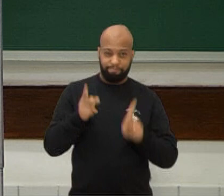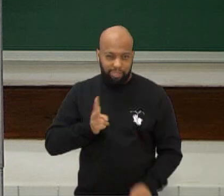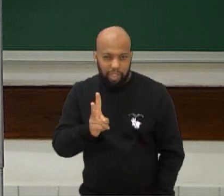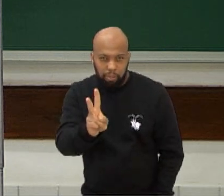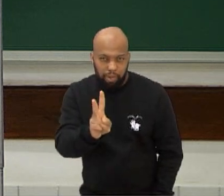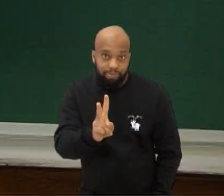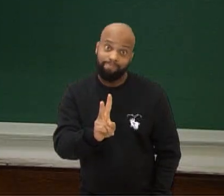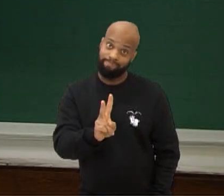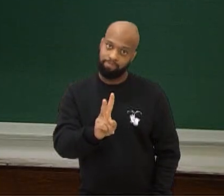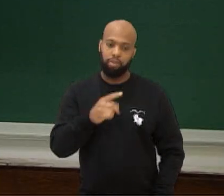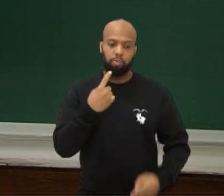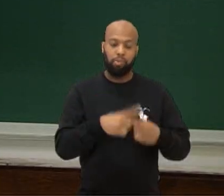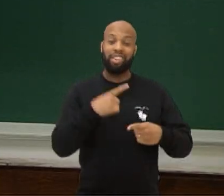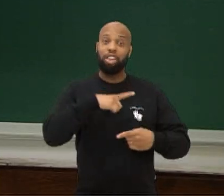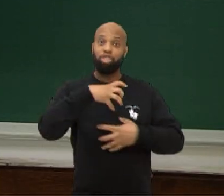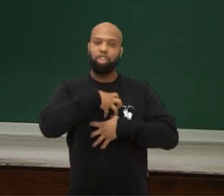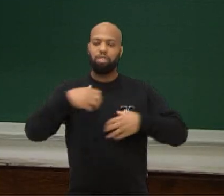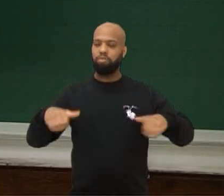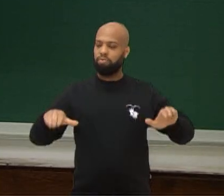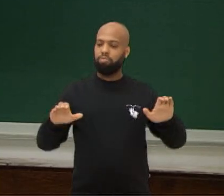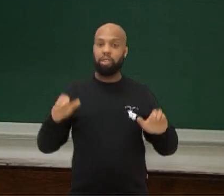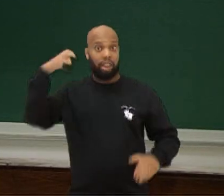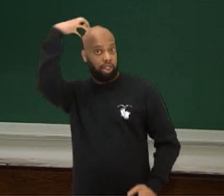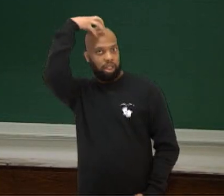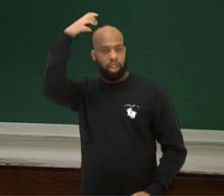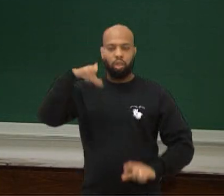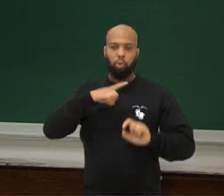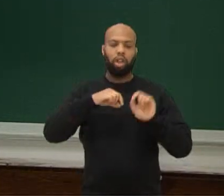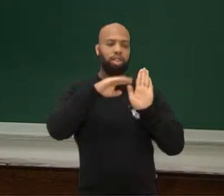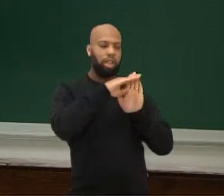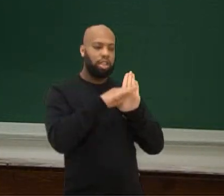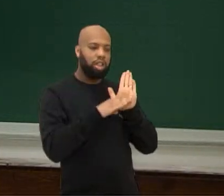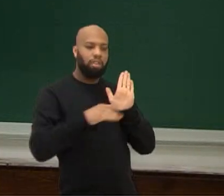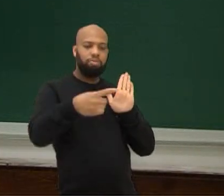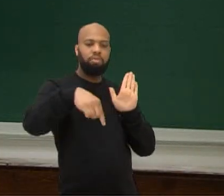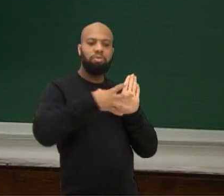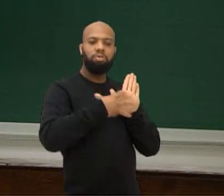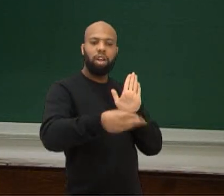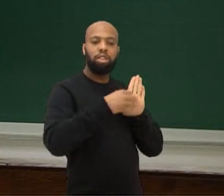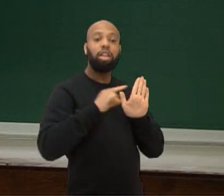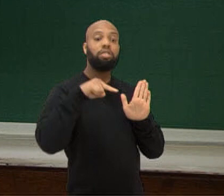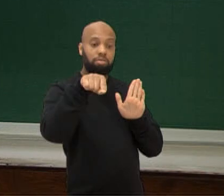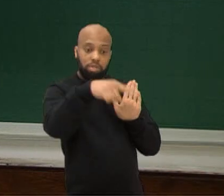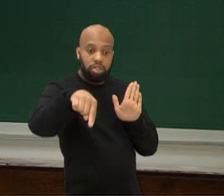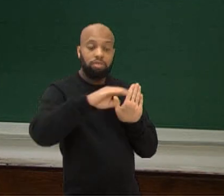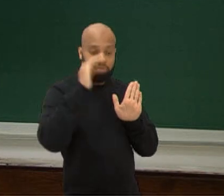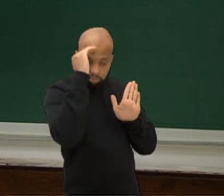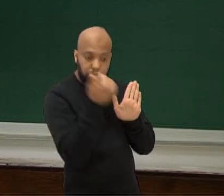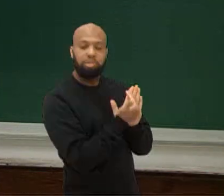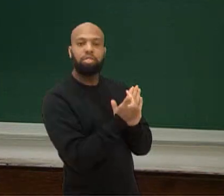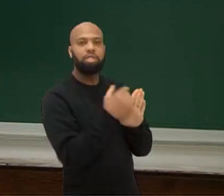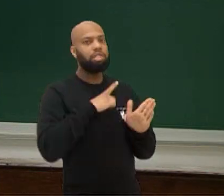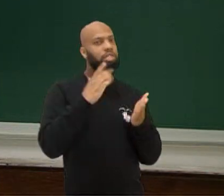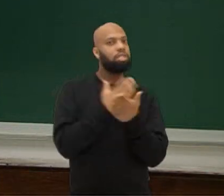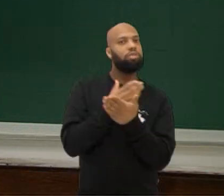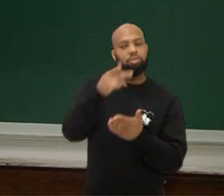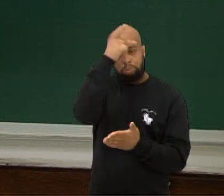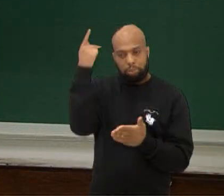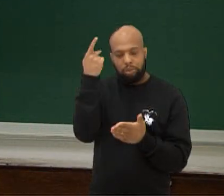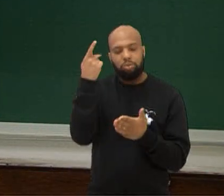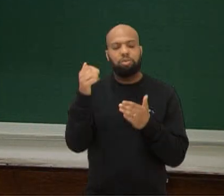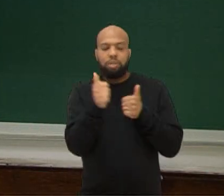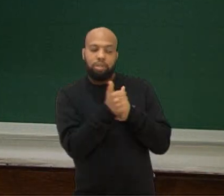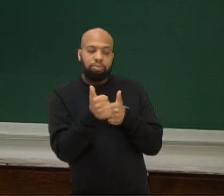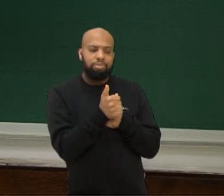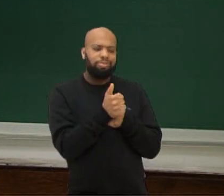Quando eu tenho um sistema monárquico, o monarca dita as regras, no máximo vai ter 1 ou 2 pessoas próximas que vão ali um